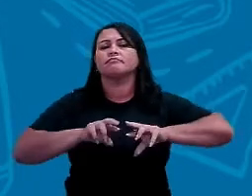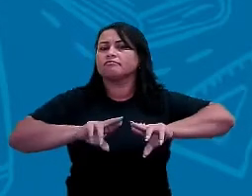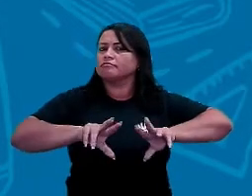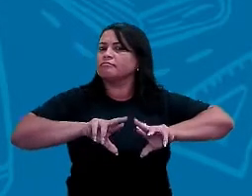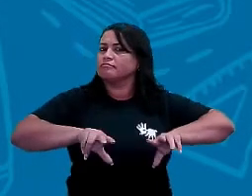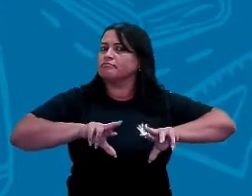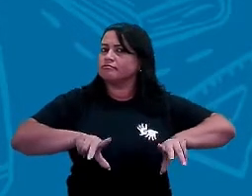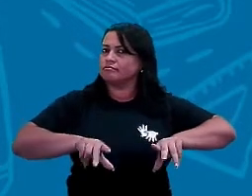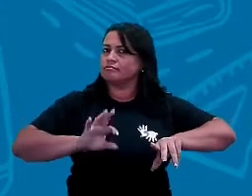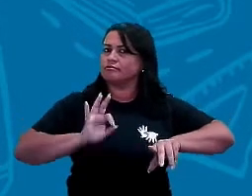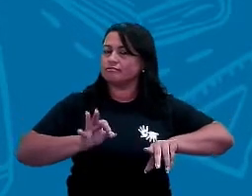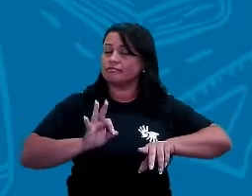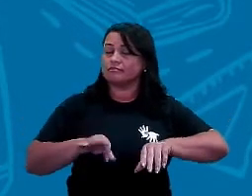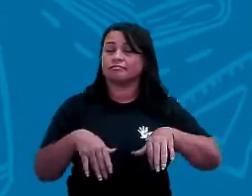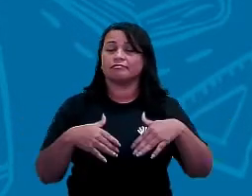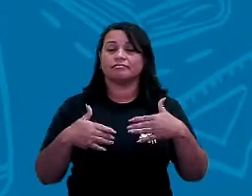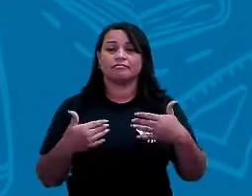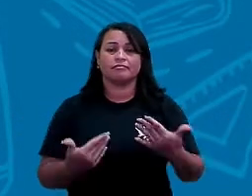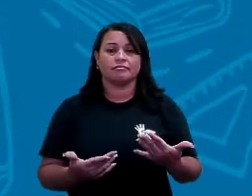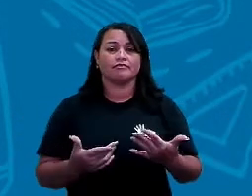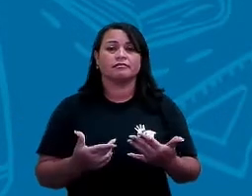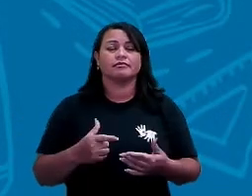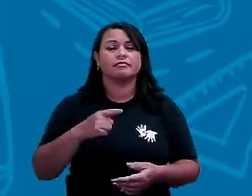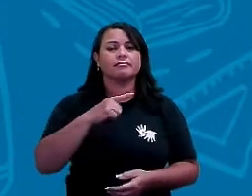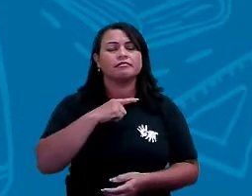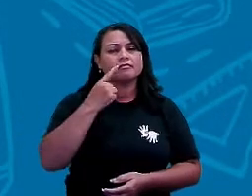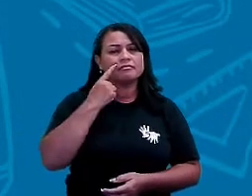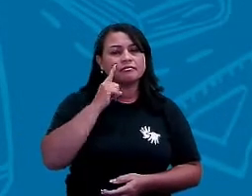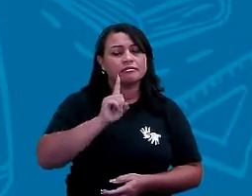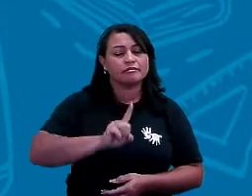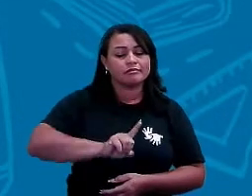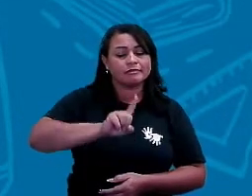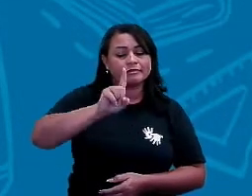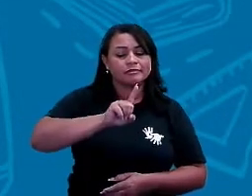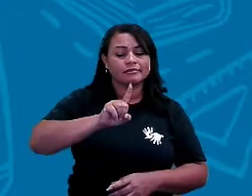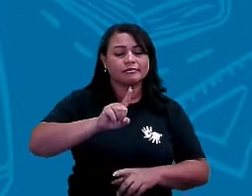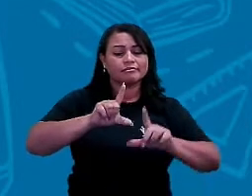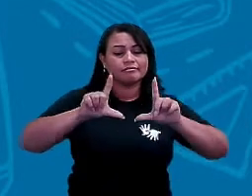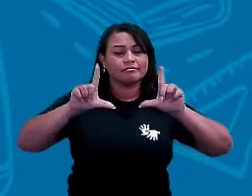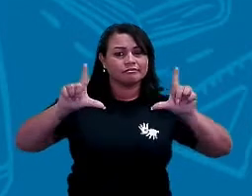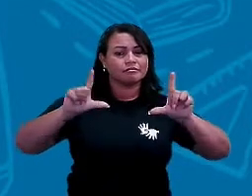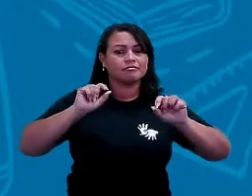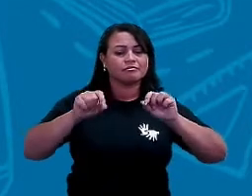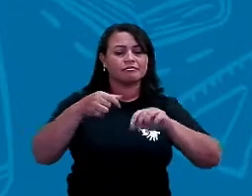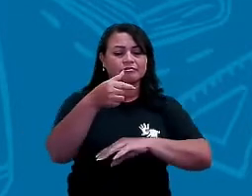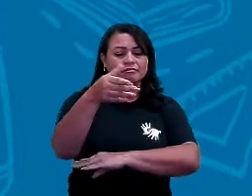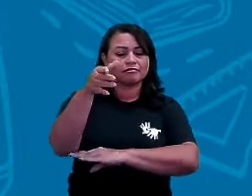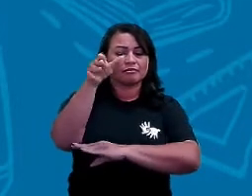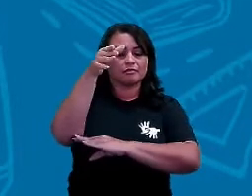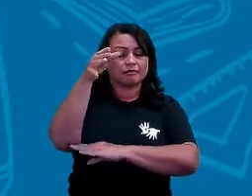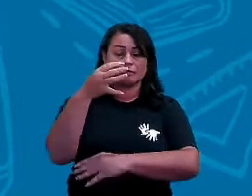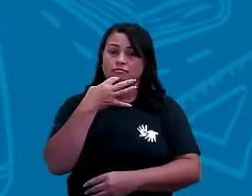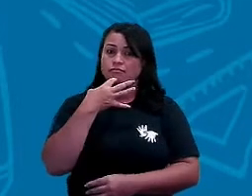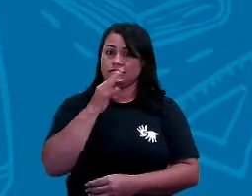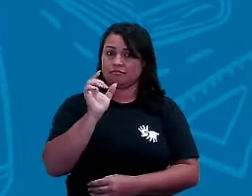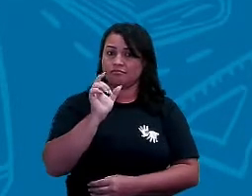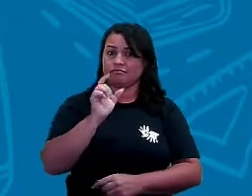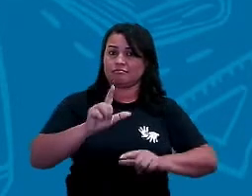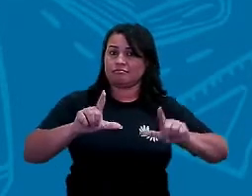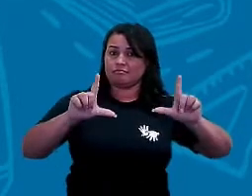outra, tá bom? Então, aí na tela, você já está vendo a nossa bandeira. Para quem não